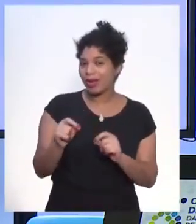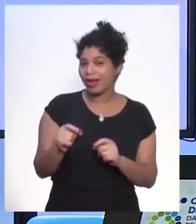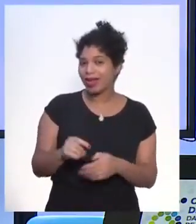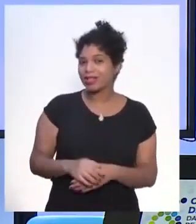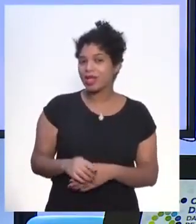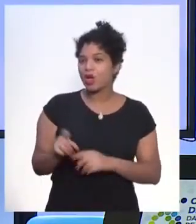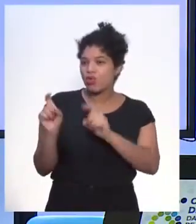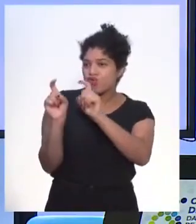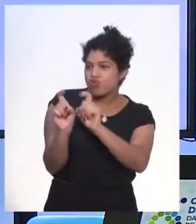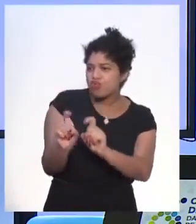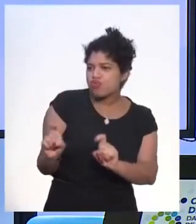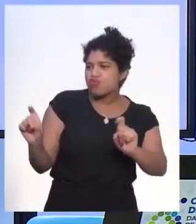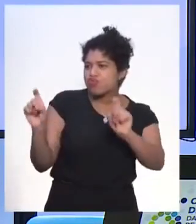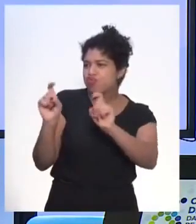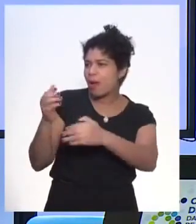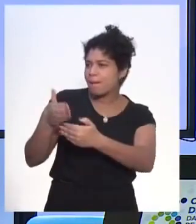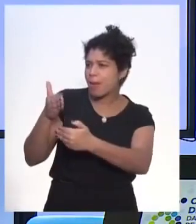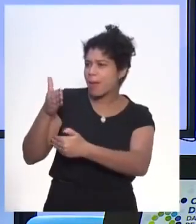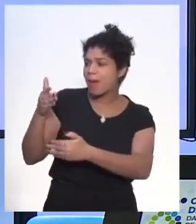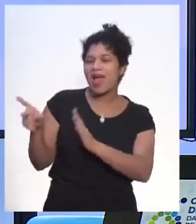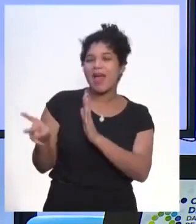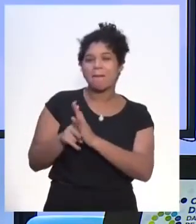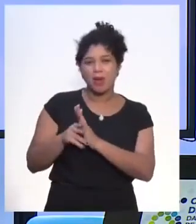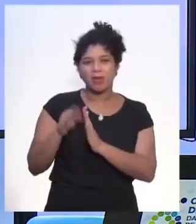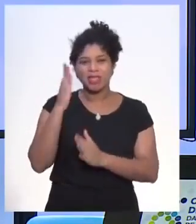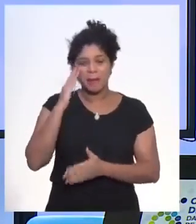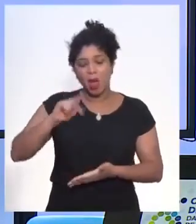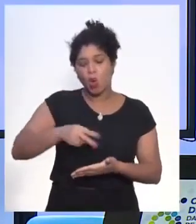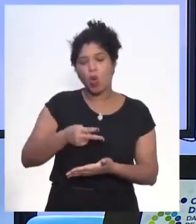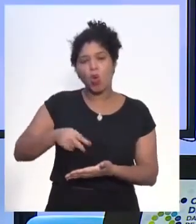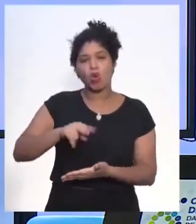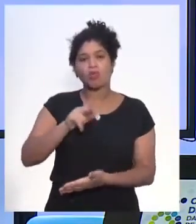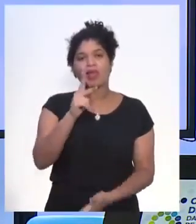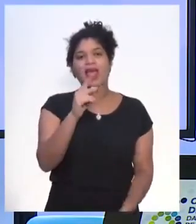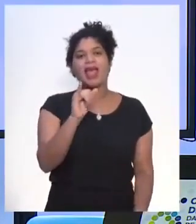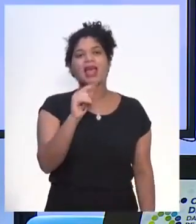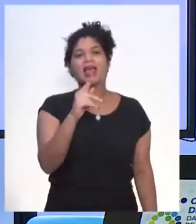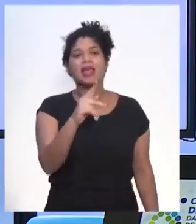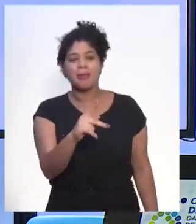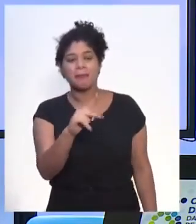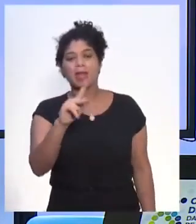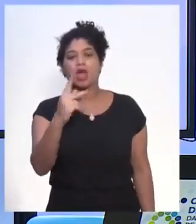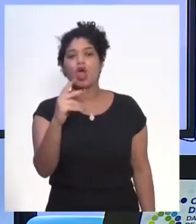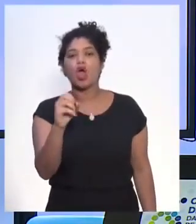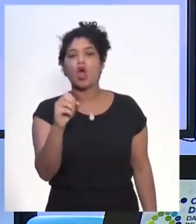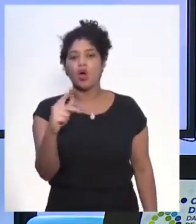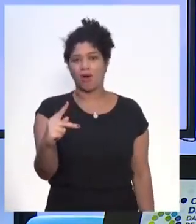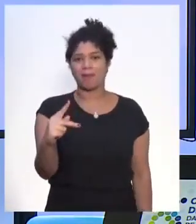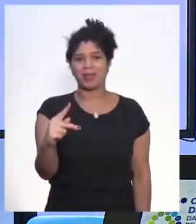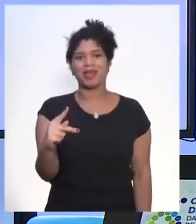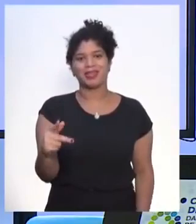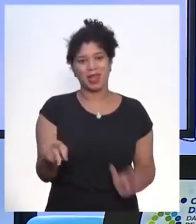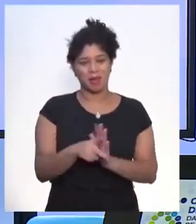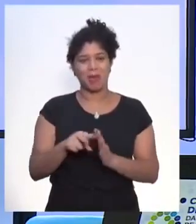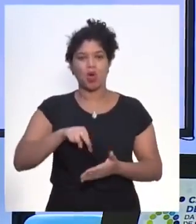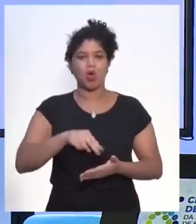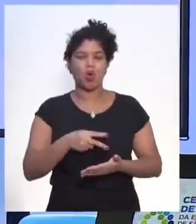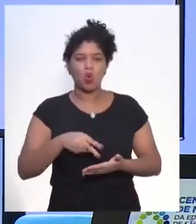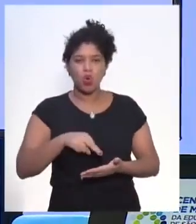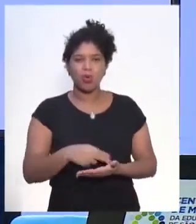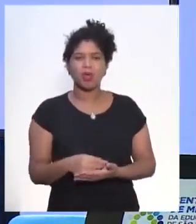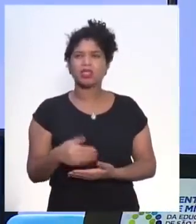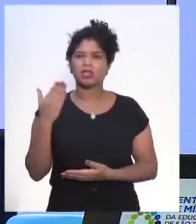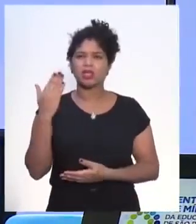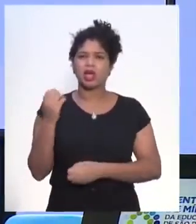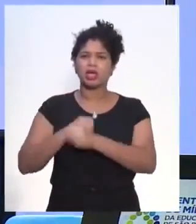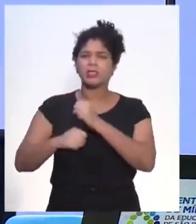ao movimento hip hop, né? Que é um movimento artístico, né? Cultural, né? Também aí surgido aí no final